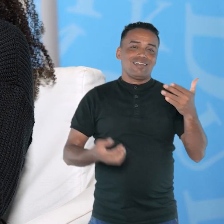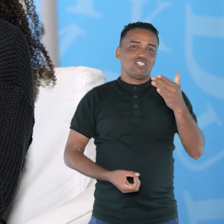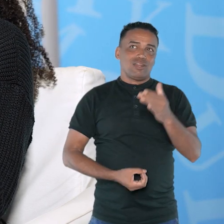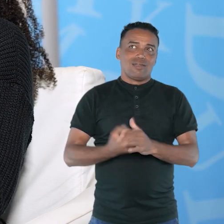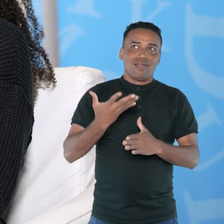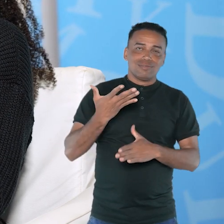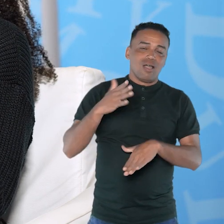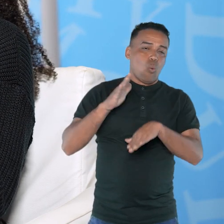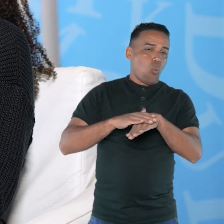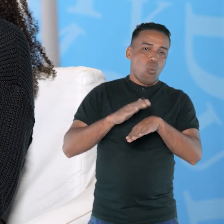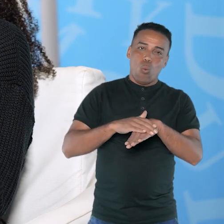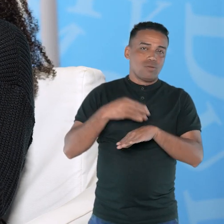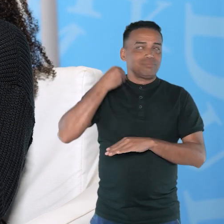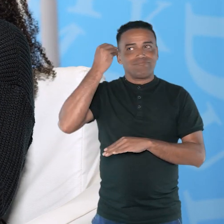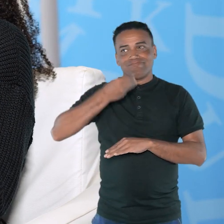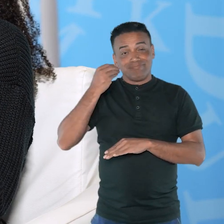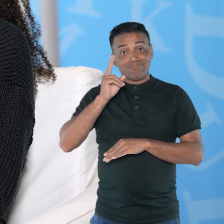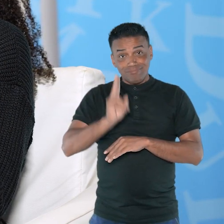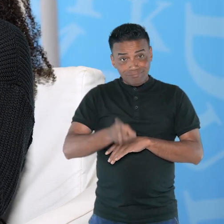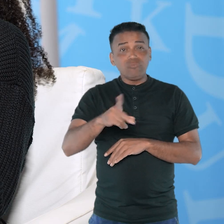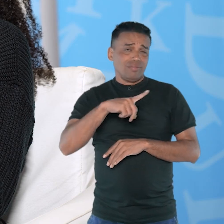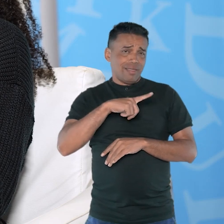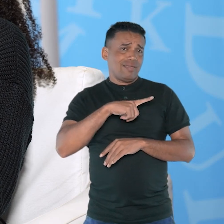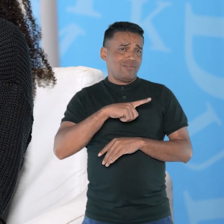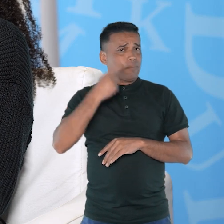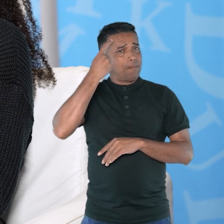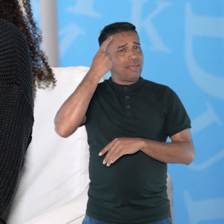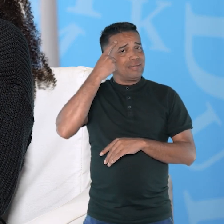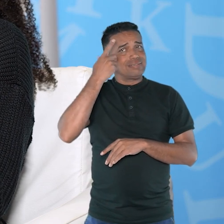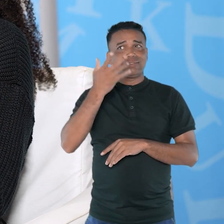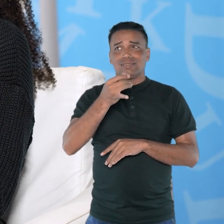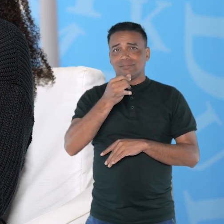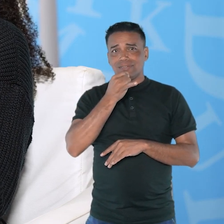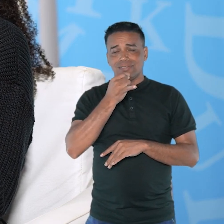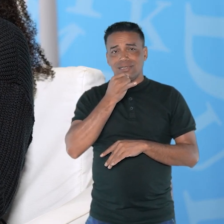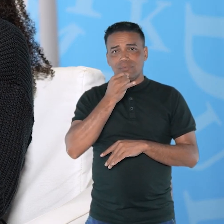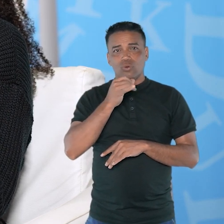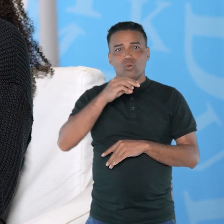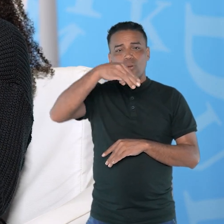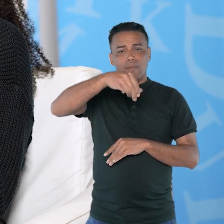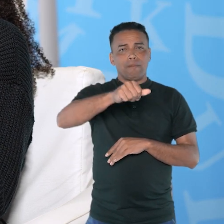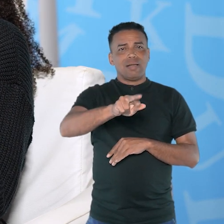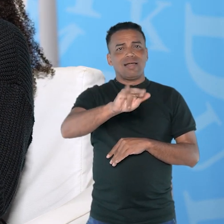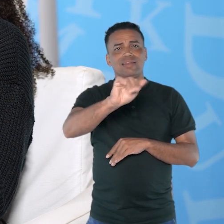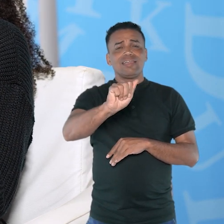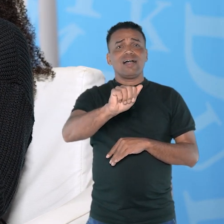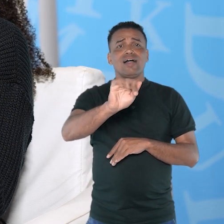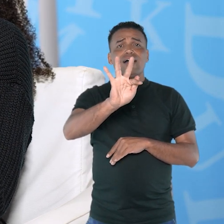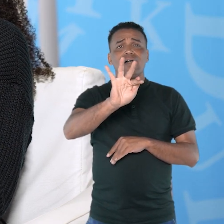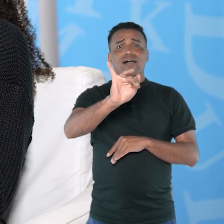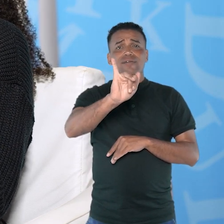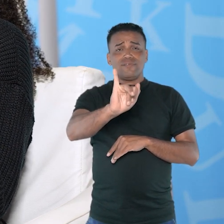criação, né? Ela sempre existiu, né? Se a gente pensa, por exemplo, na Maria Firmina dos Reis, a primeira romancista